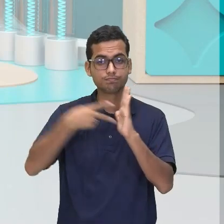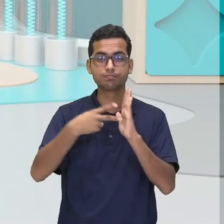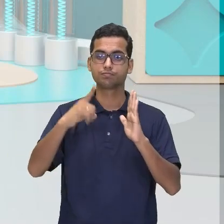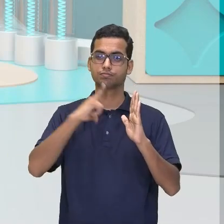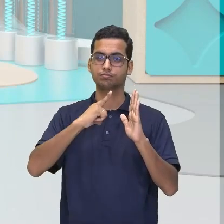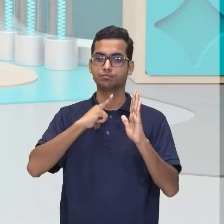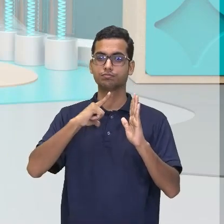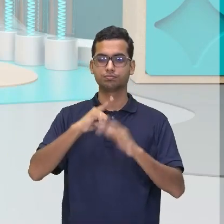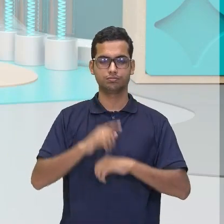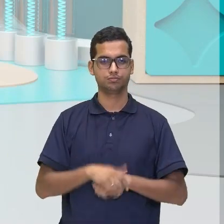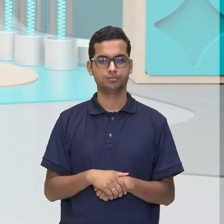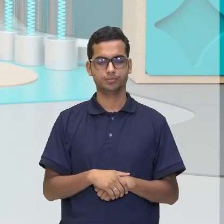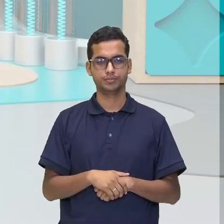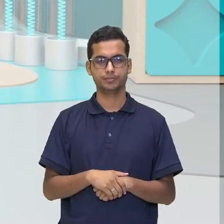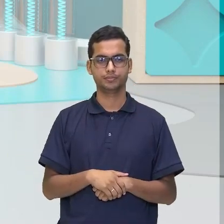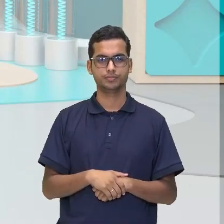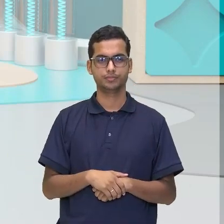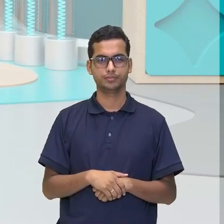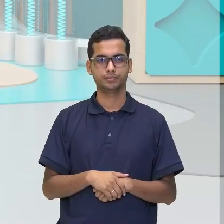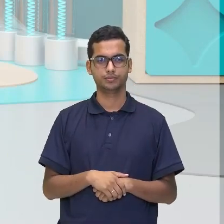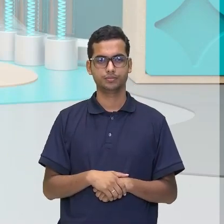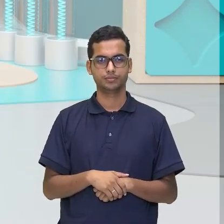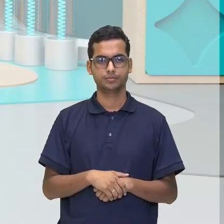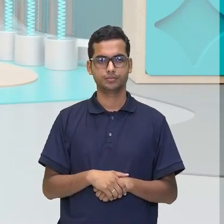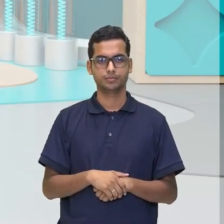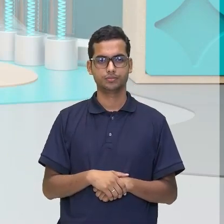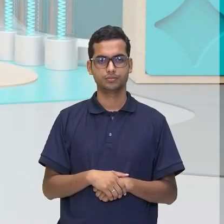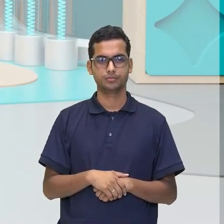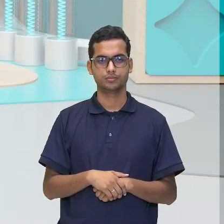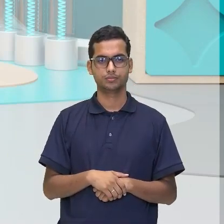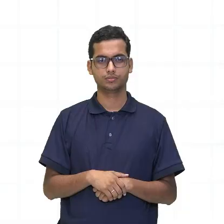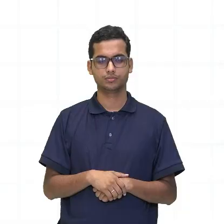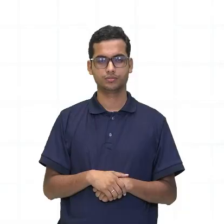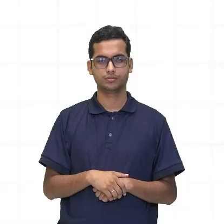Tá bom? Aí nós temos